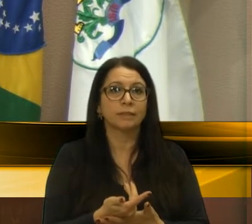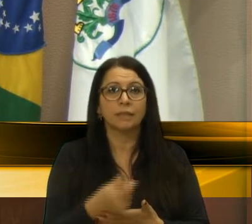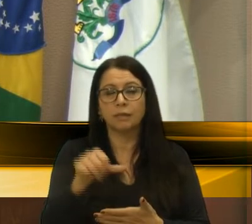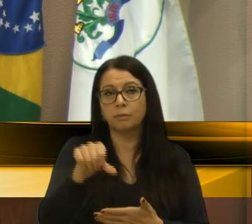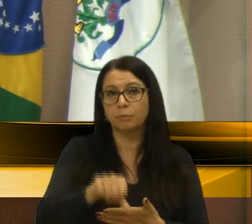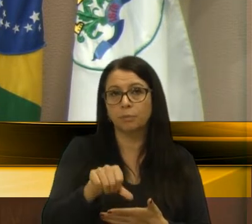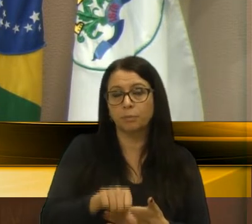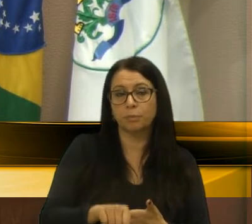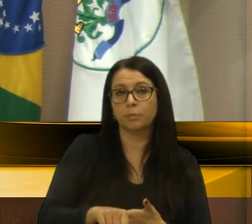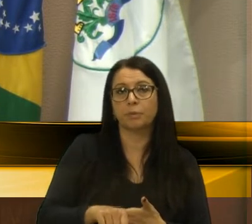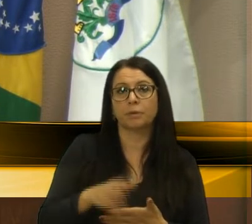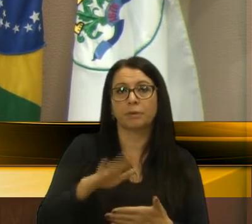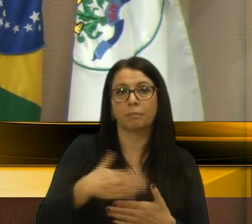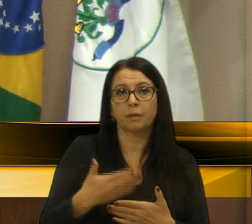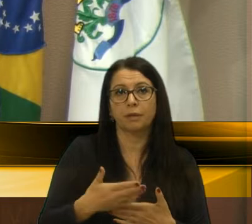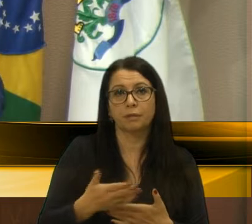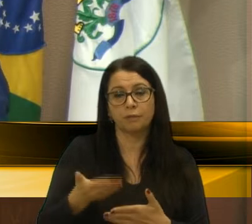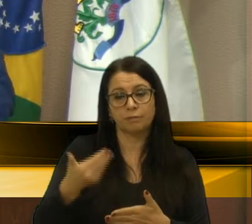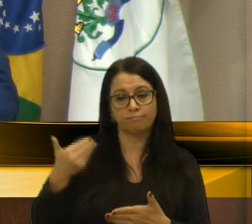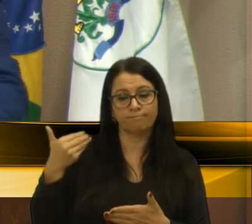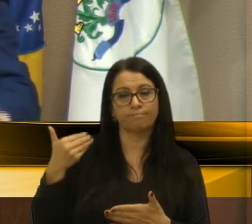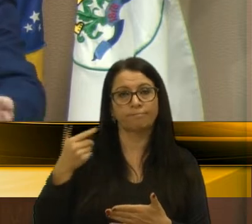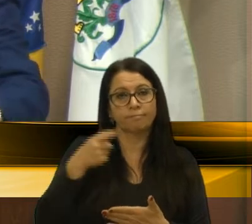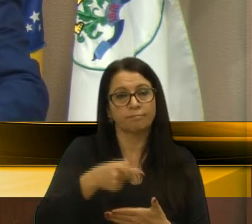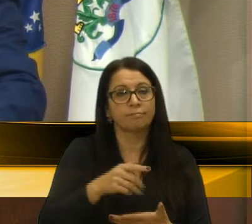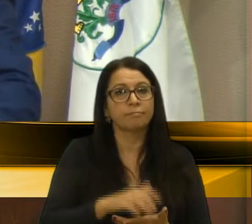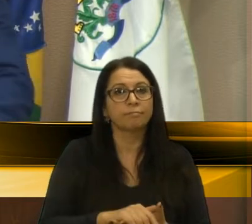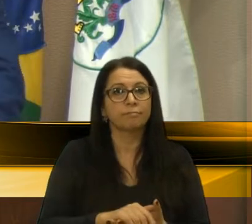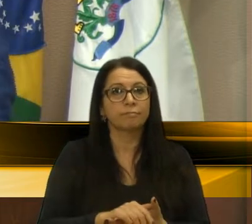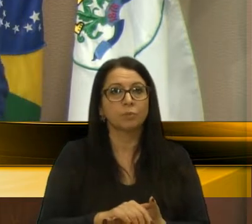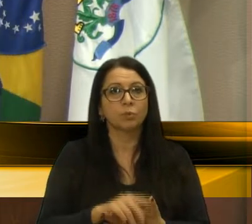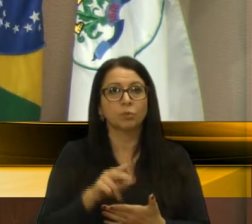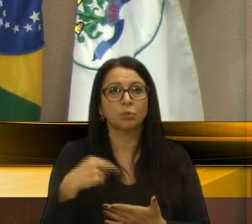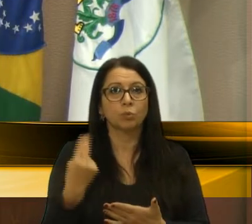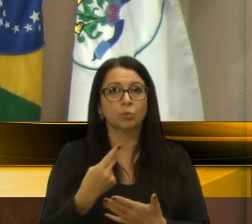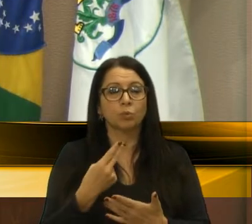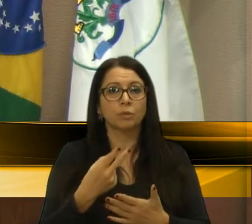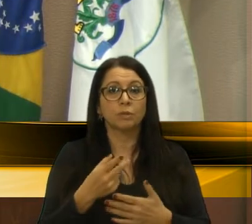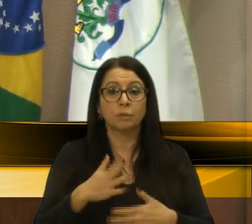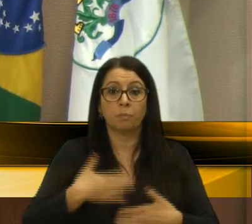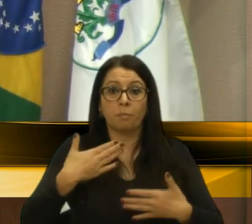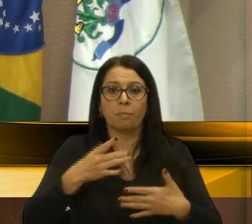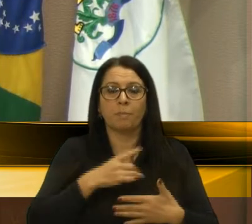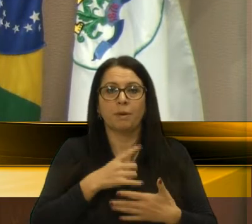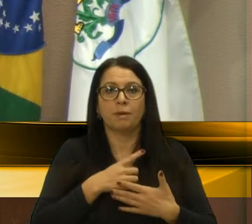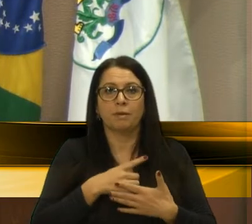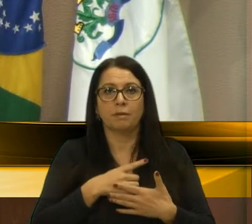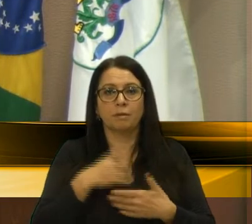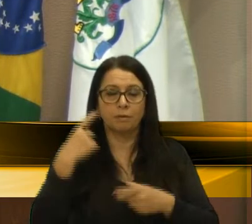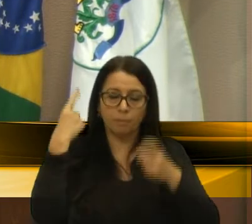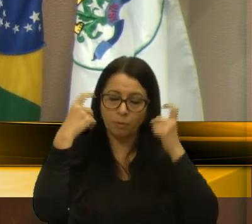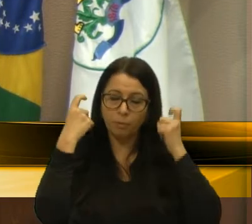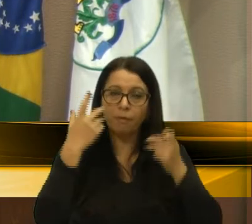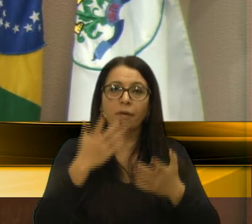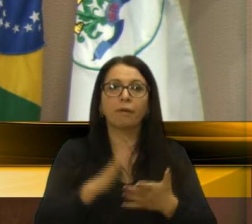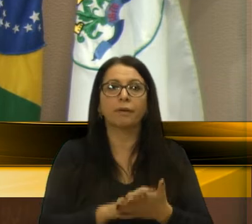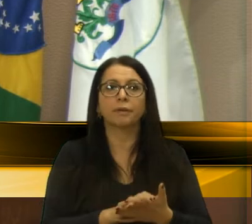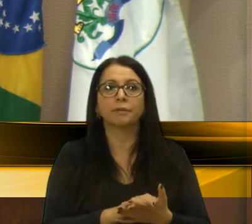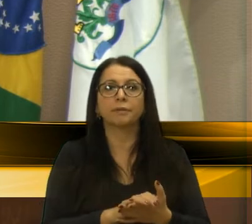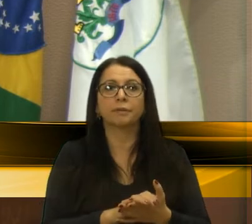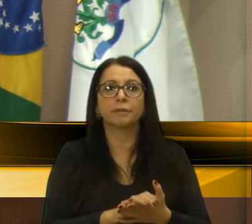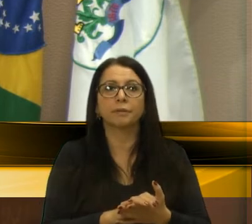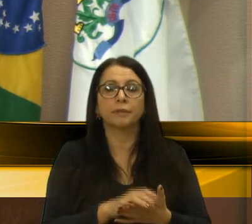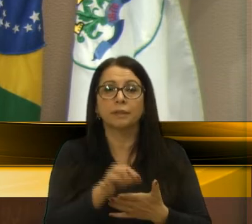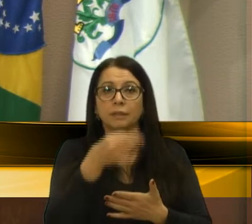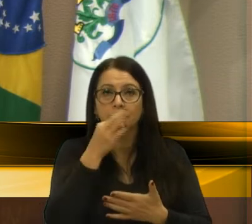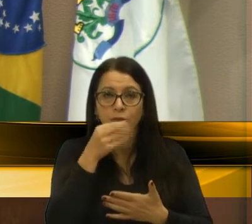gente cada vez mais fique para trás. E aí, o que nos apavora e nos deixa extremamente preocupados é que